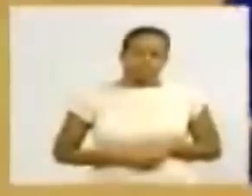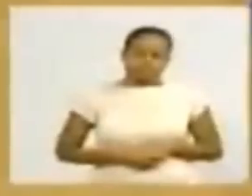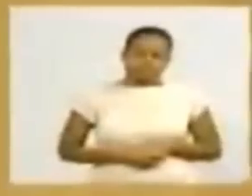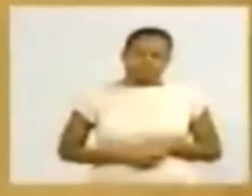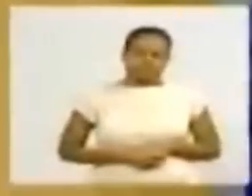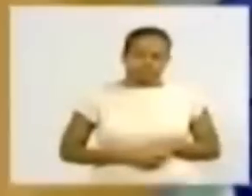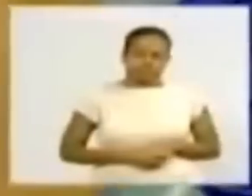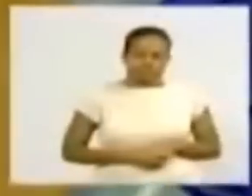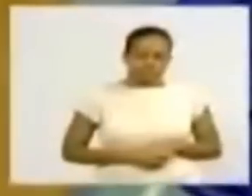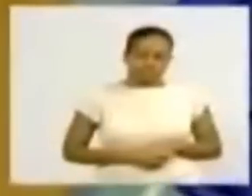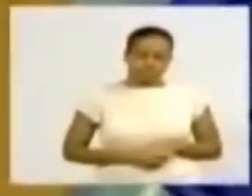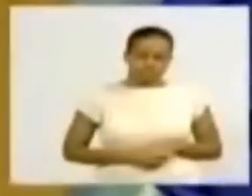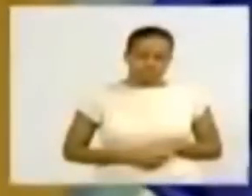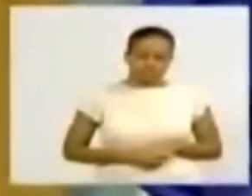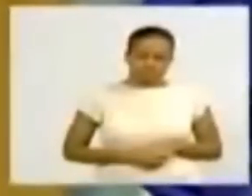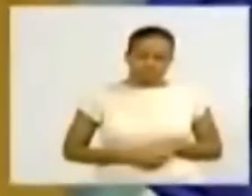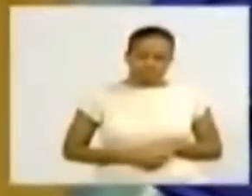E Deus veio assim.